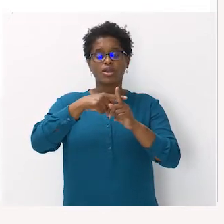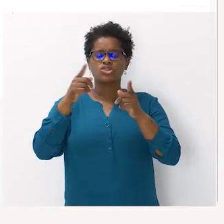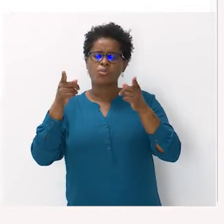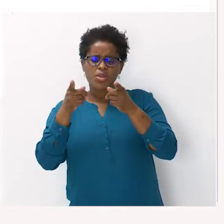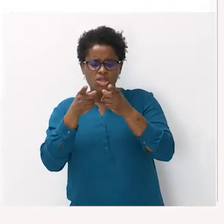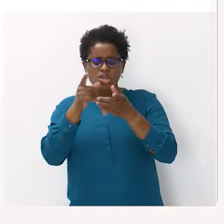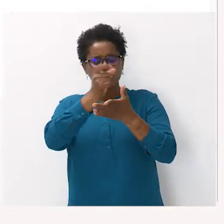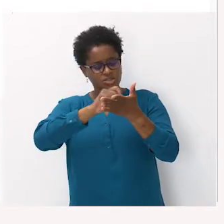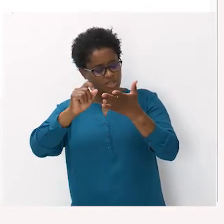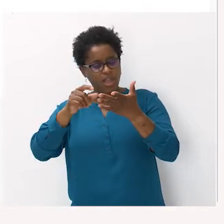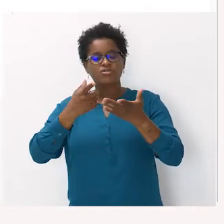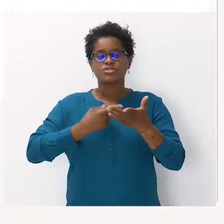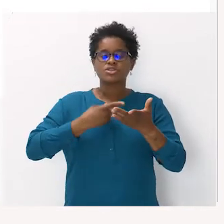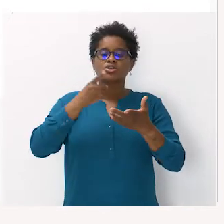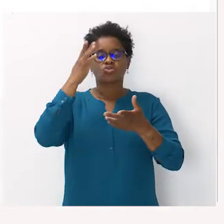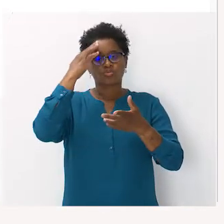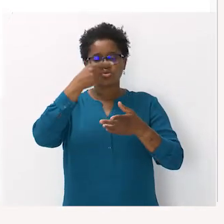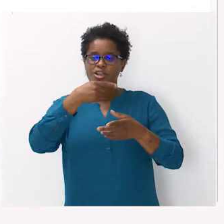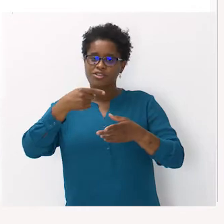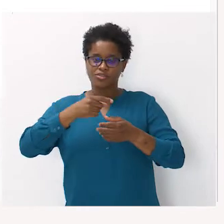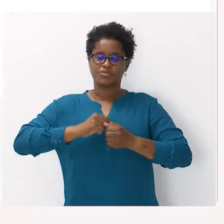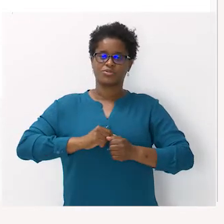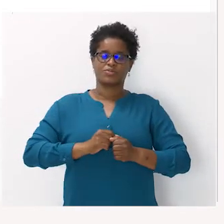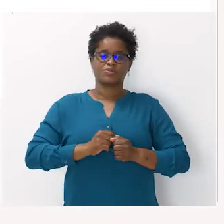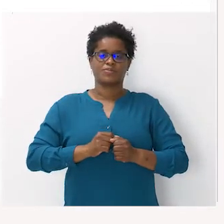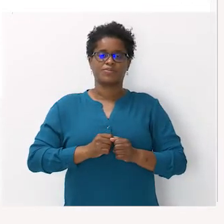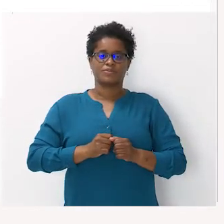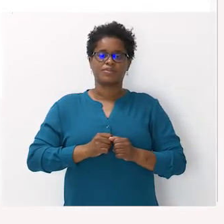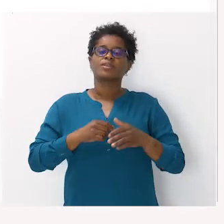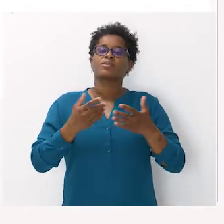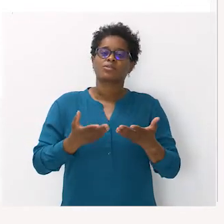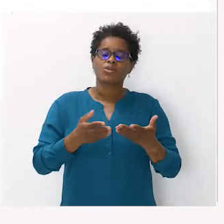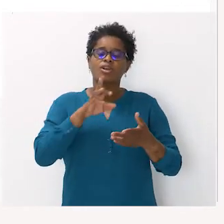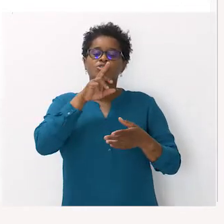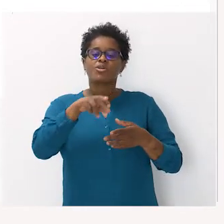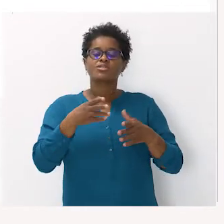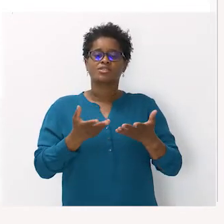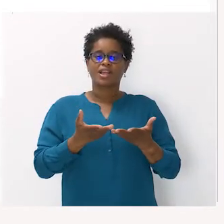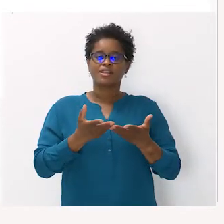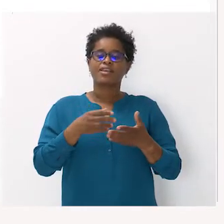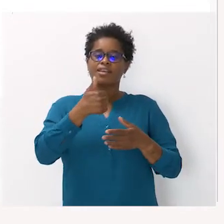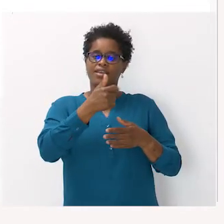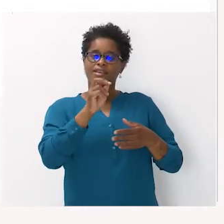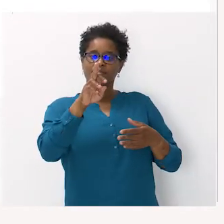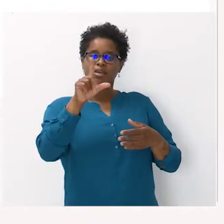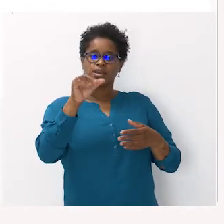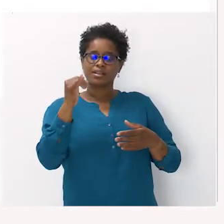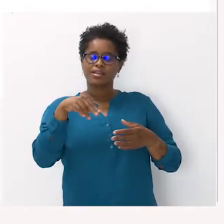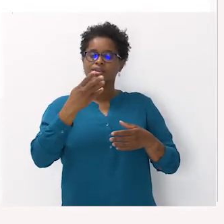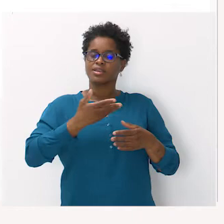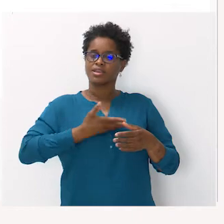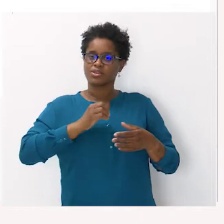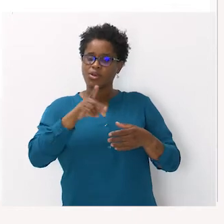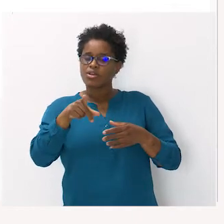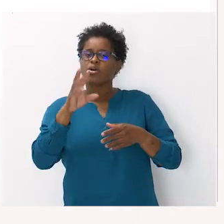mínimas registradas sejam números negativos. Então, a resposta é Berlim e Dortmund. O